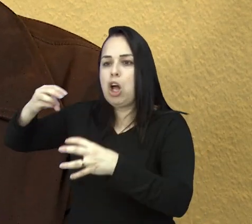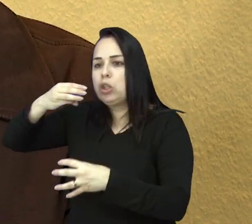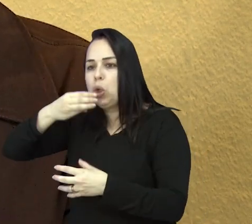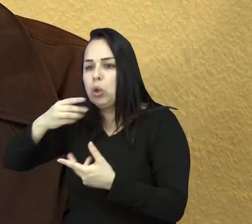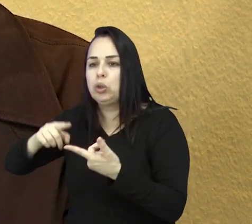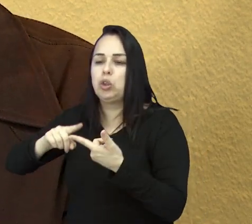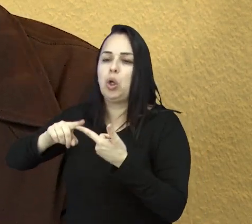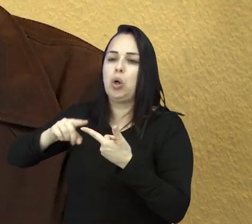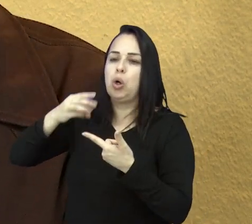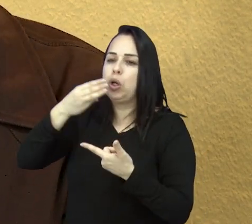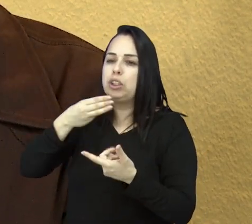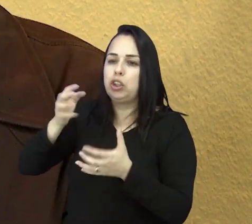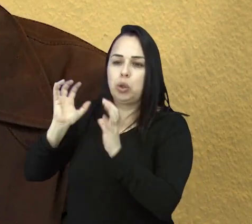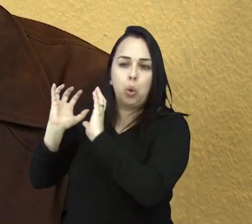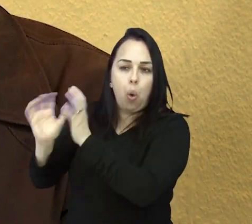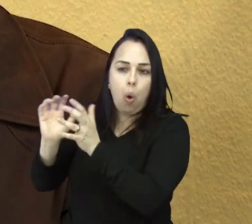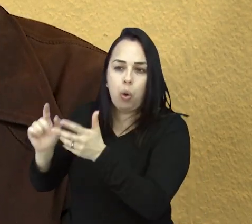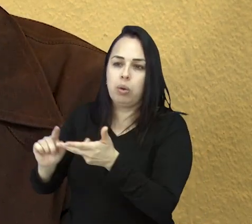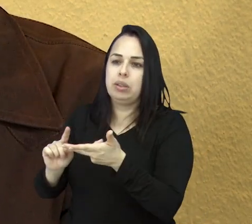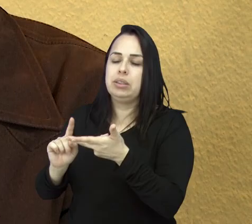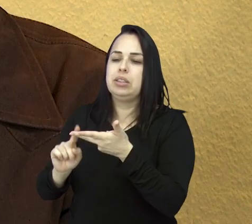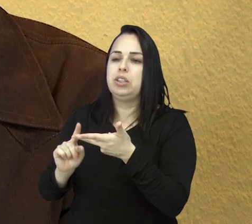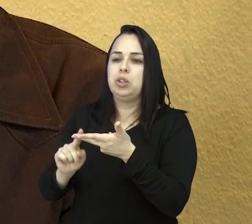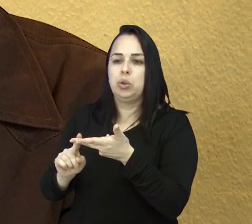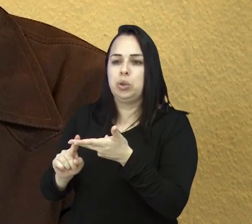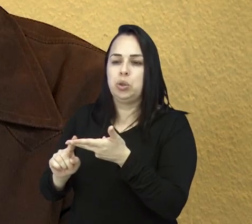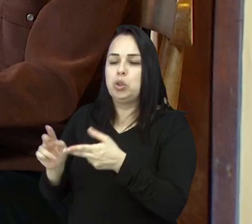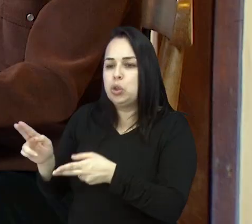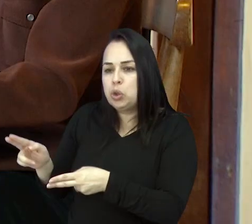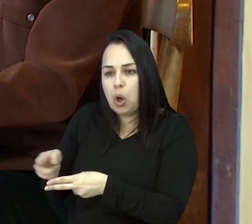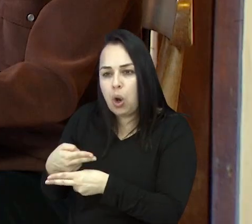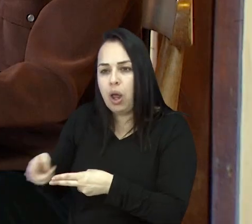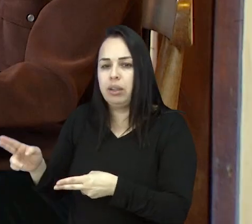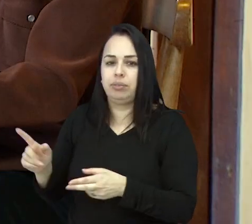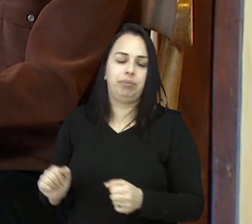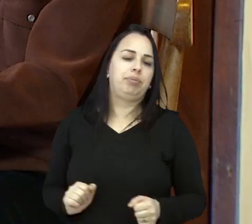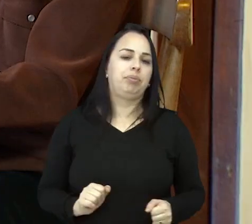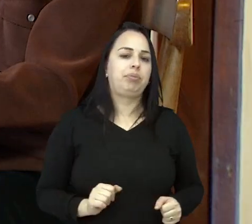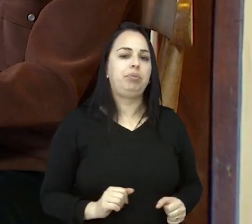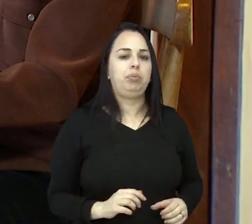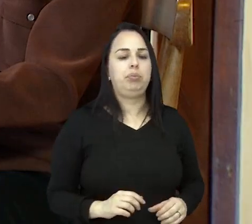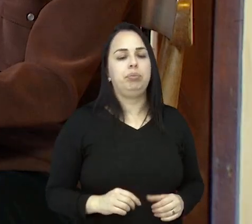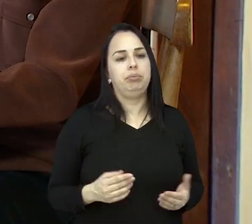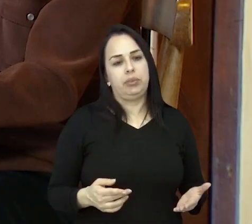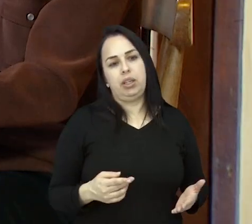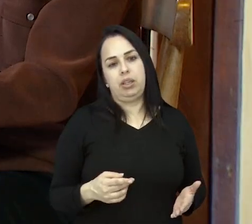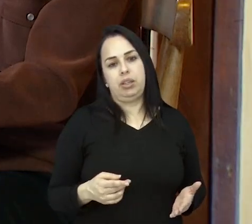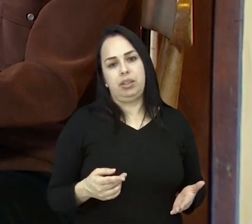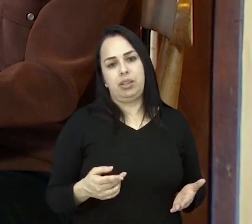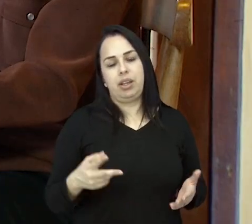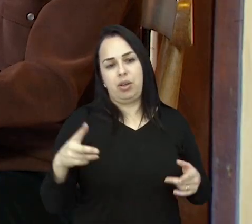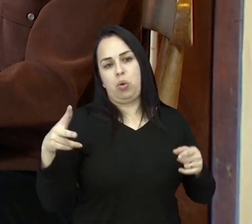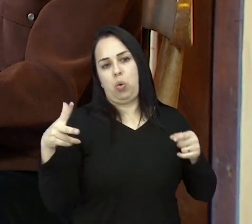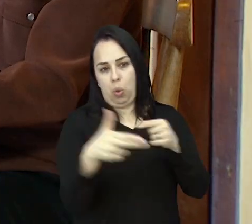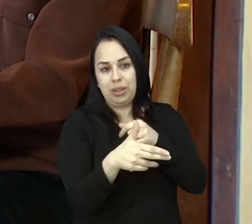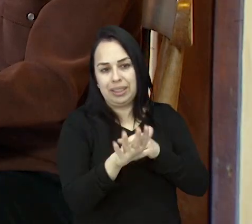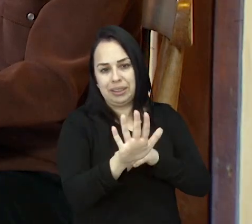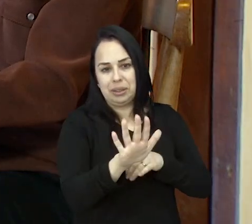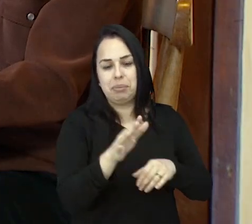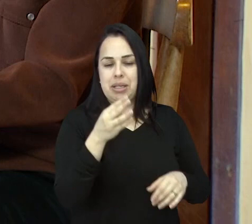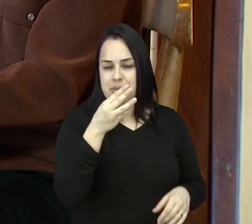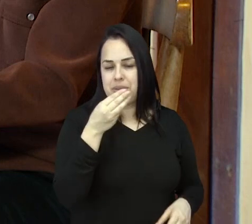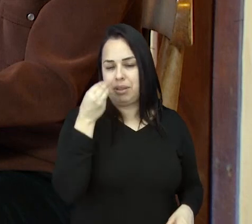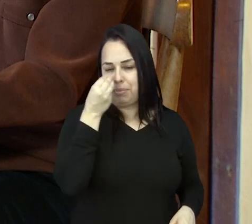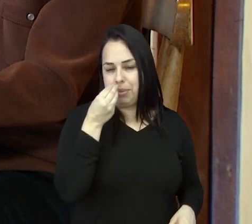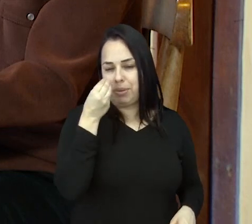coco, um cacau, eu sempre tento experimentar isso nos blends. E eu te cortei porque, é claro, eu estava experimentando chá e